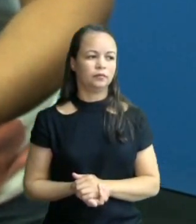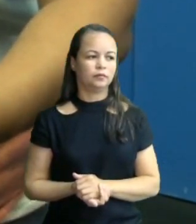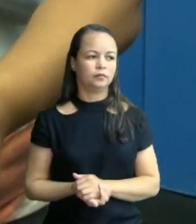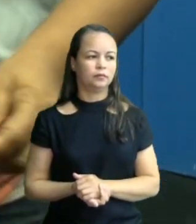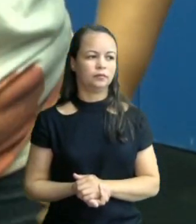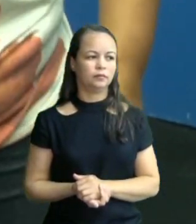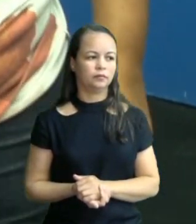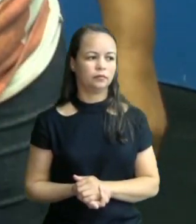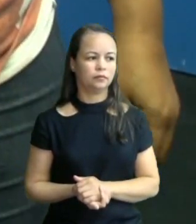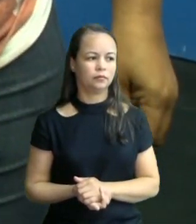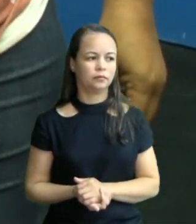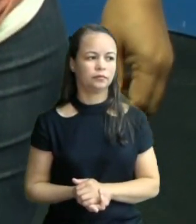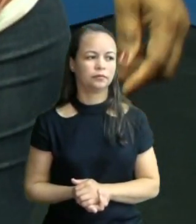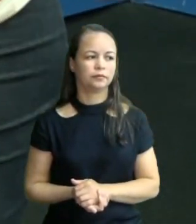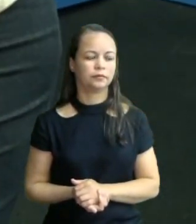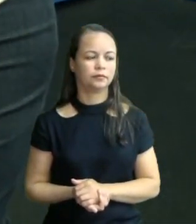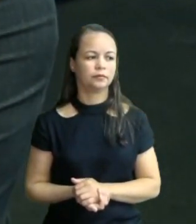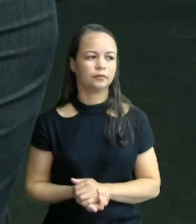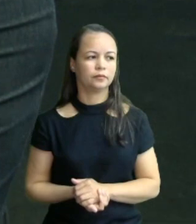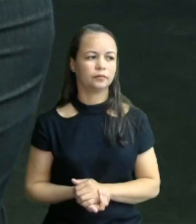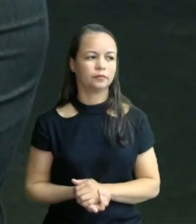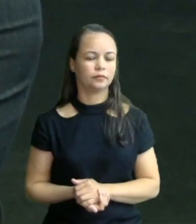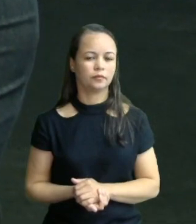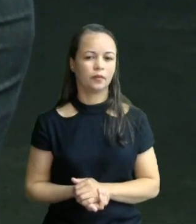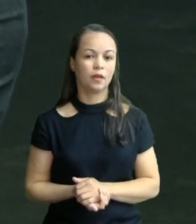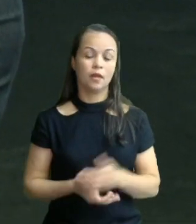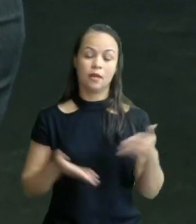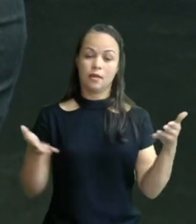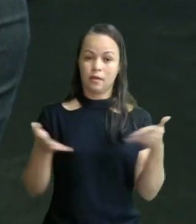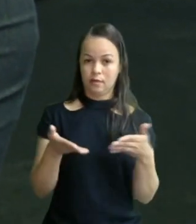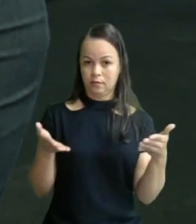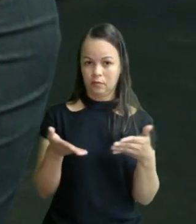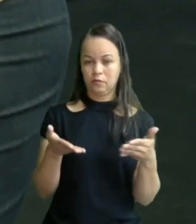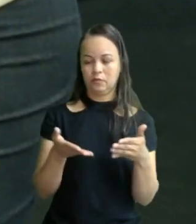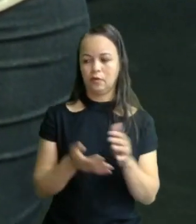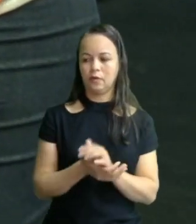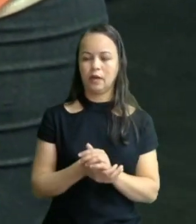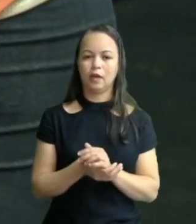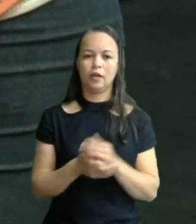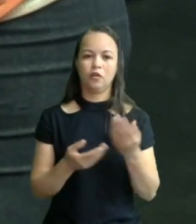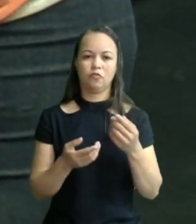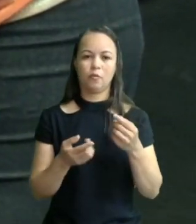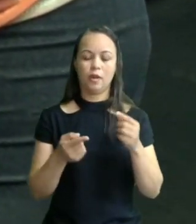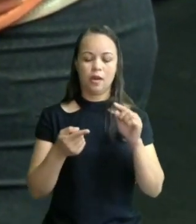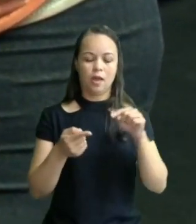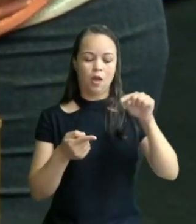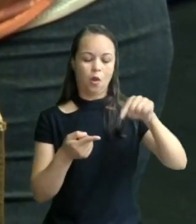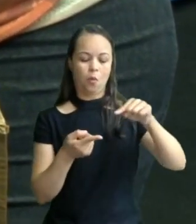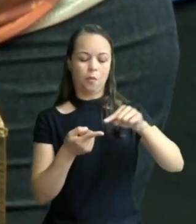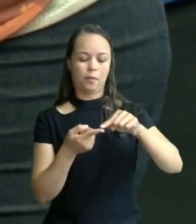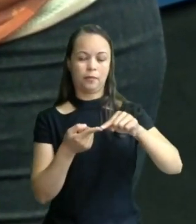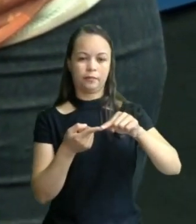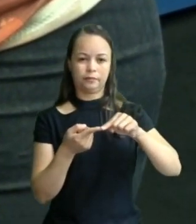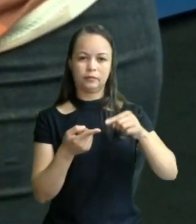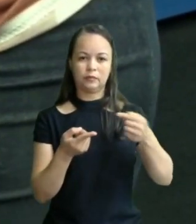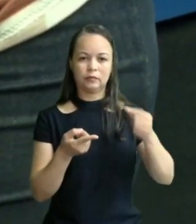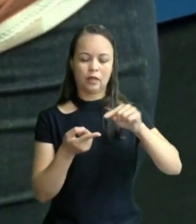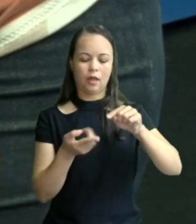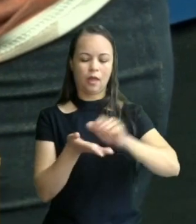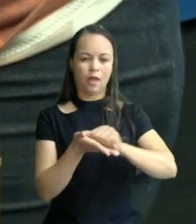E vamos lá. Isso. Agora, eu vou melar o meu dedo de